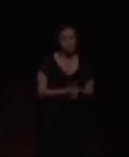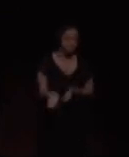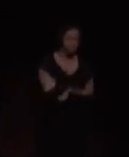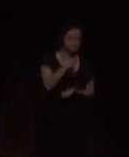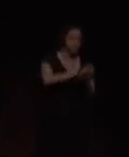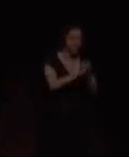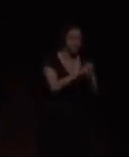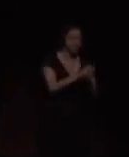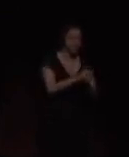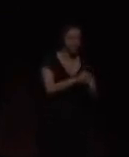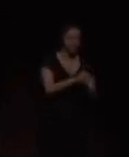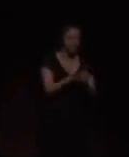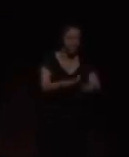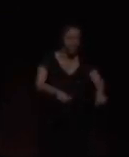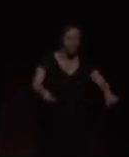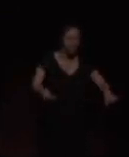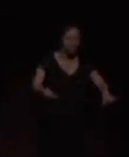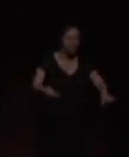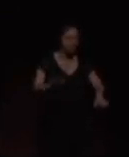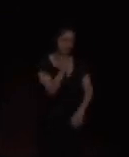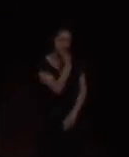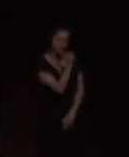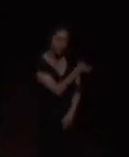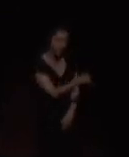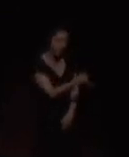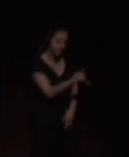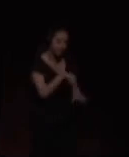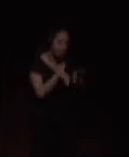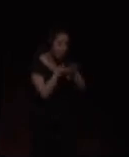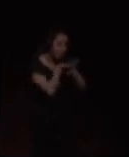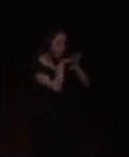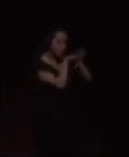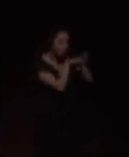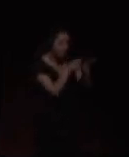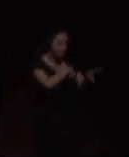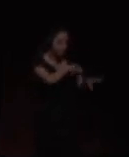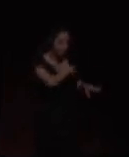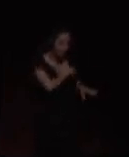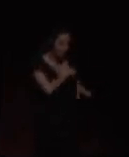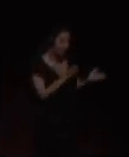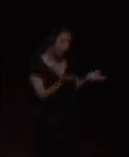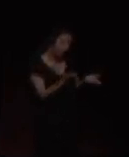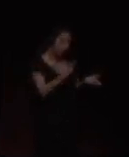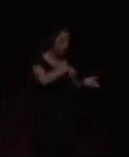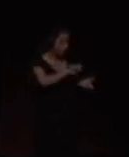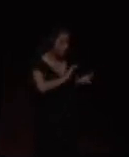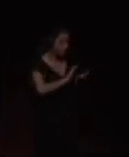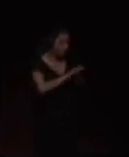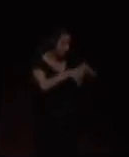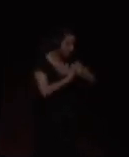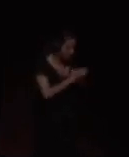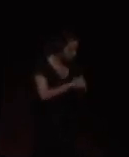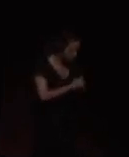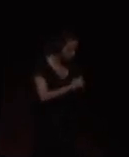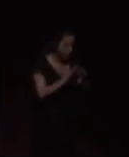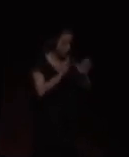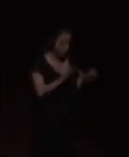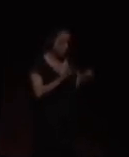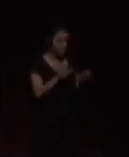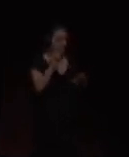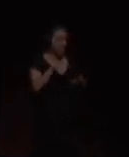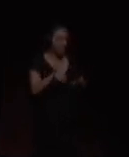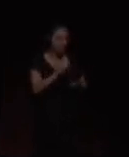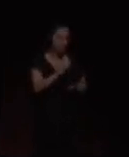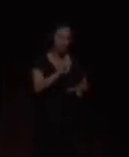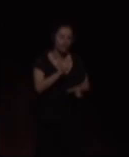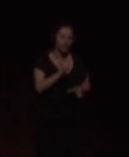as crianças falavam para Flora com um acento em espanhol: agora nós vamos lavar as mãos, mas falavam que estavam falando na